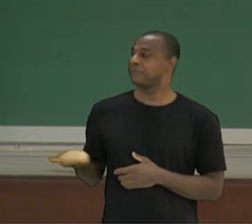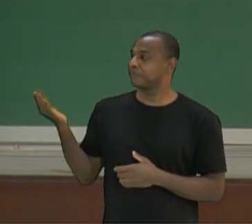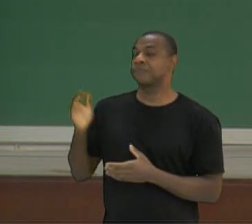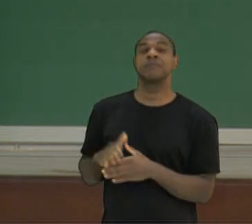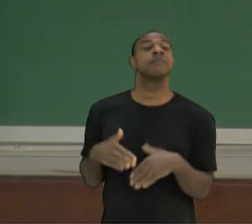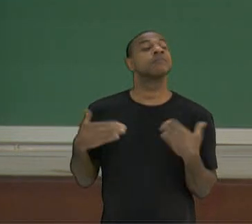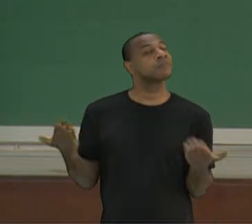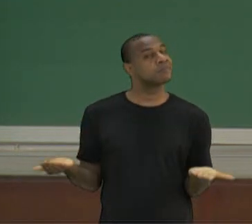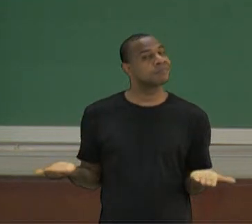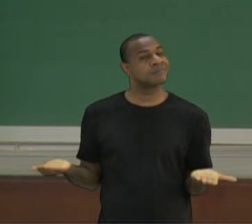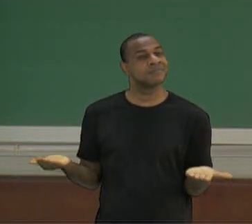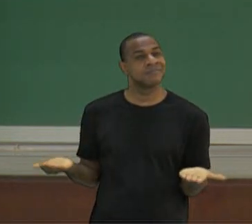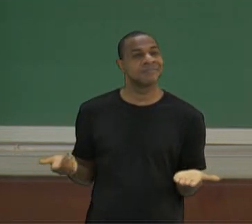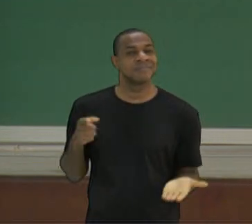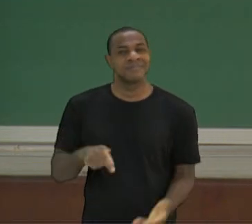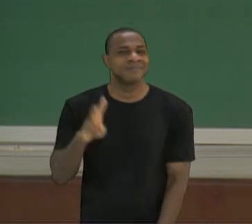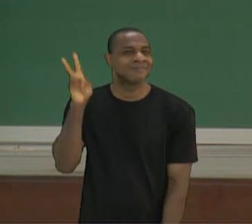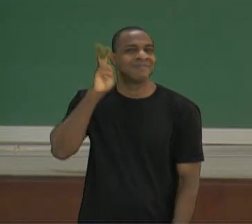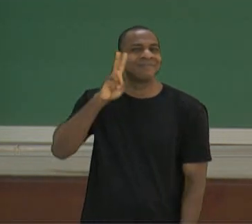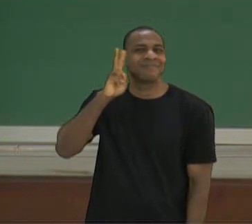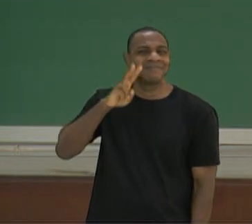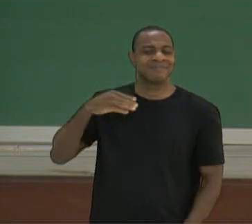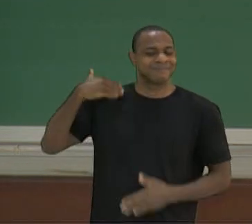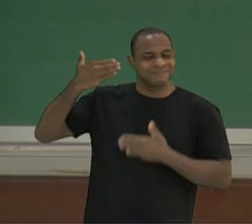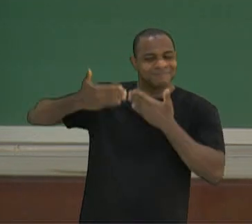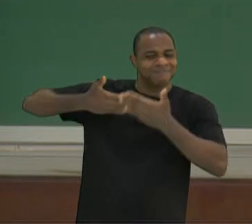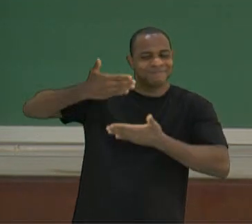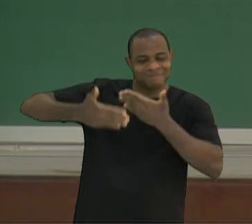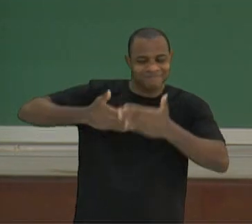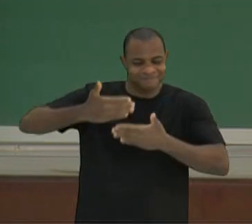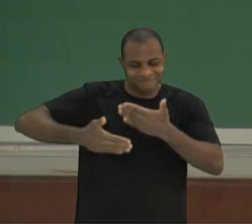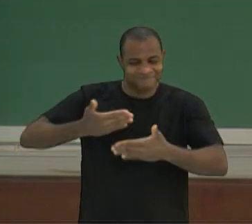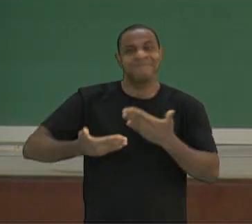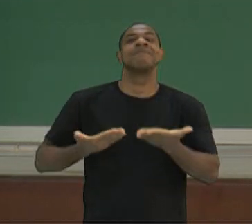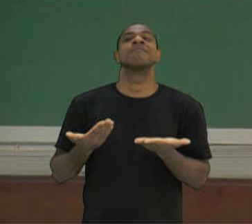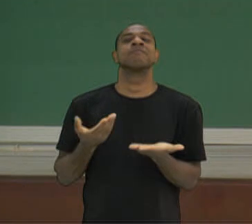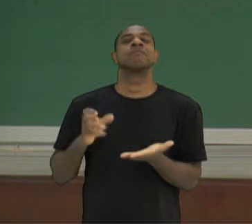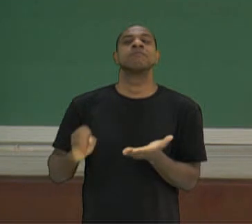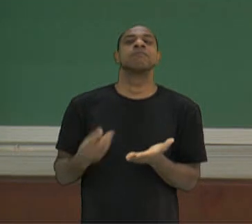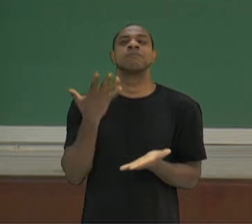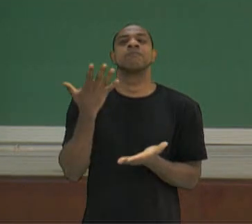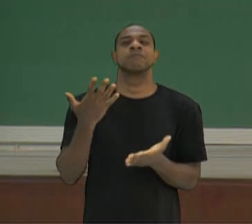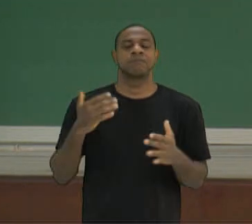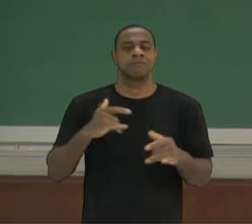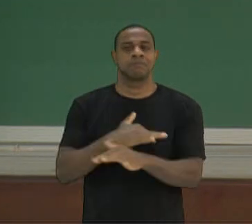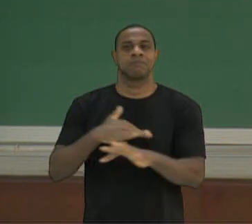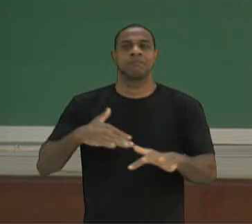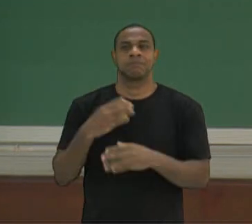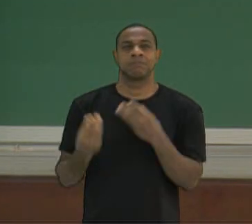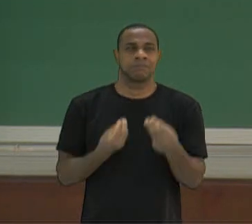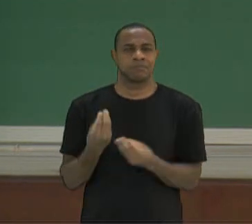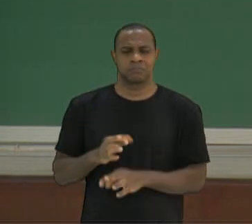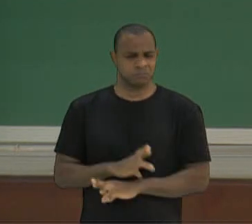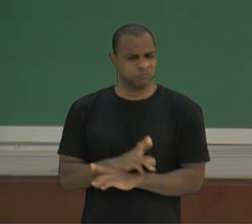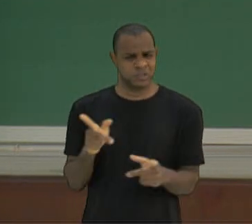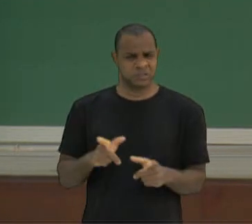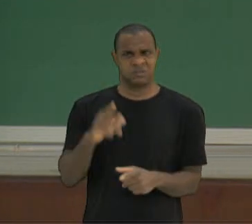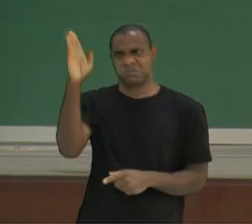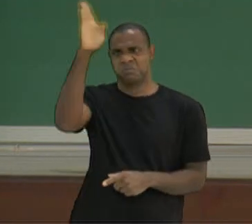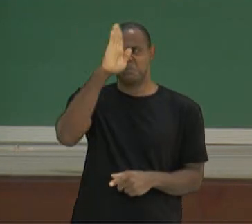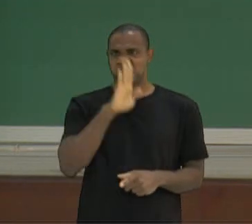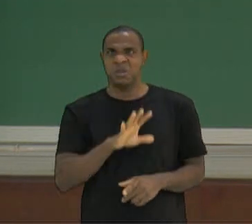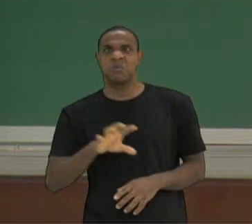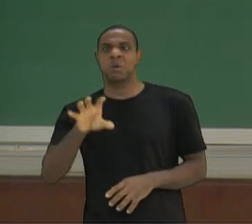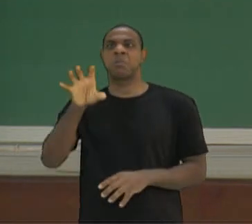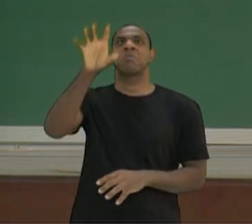aí, nesse histórico de como o processo de urbanização aconteceu. Não diferente do Brasil como um todo, das